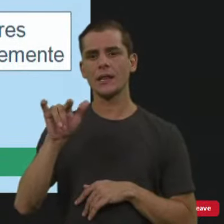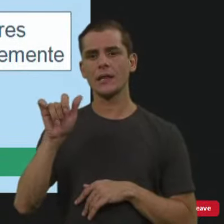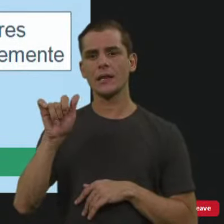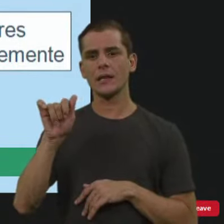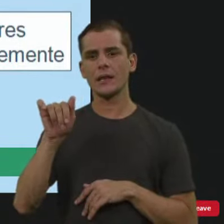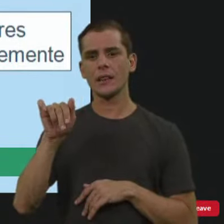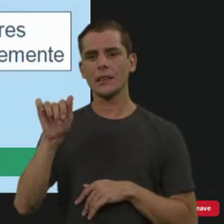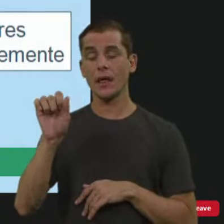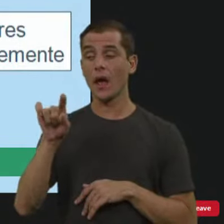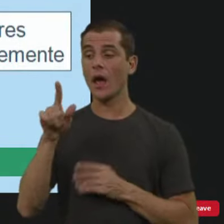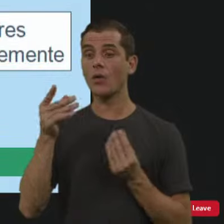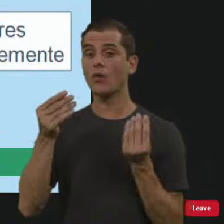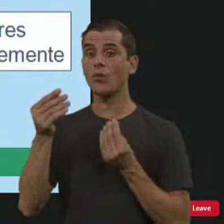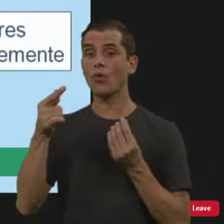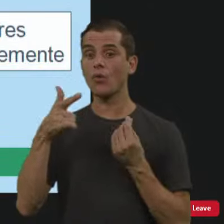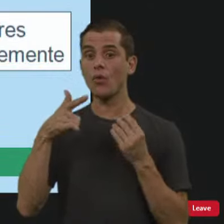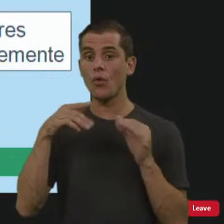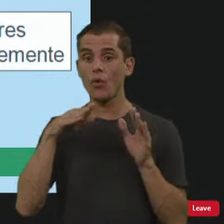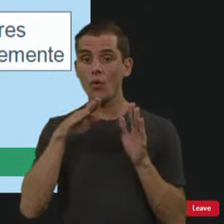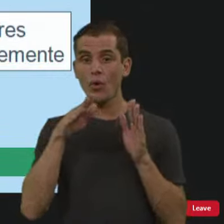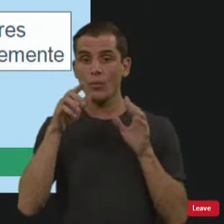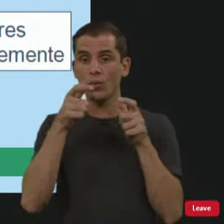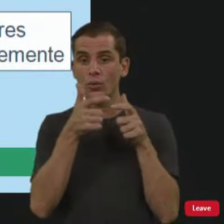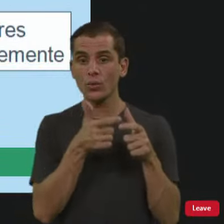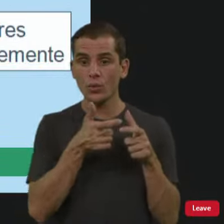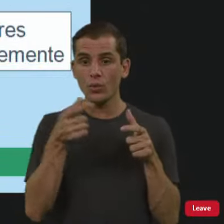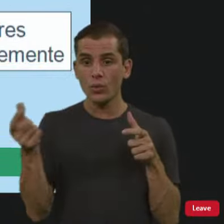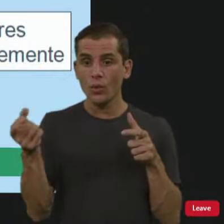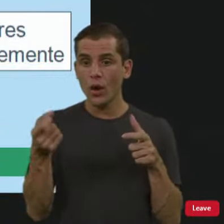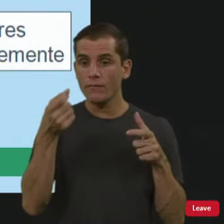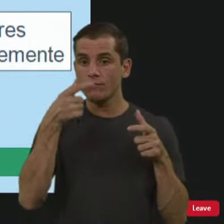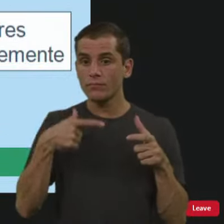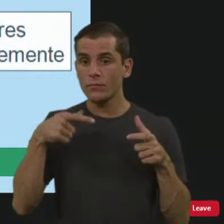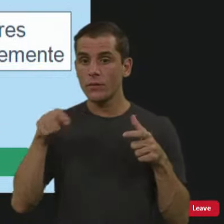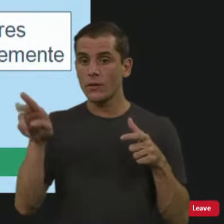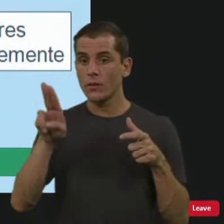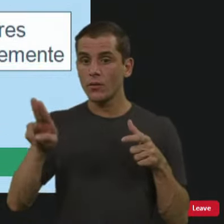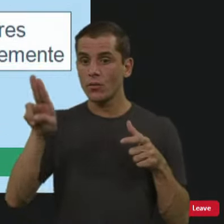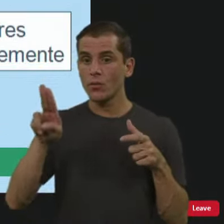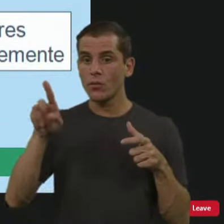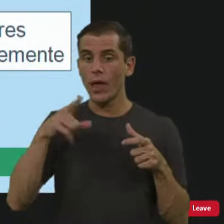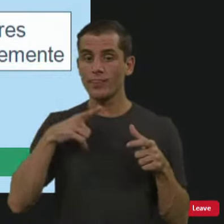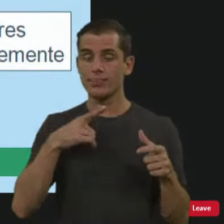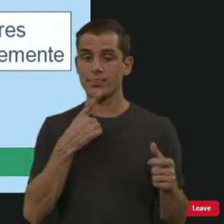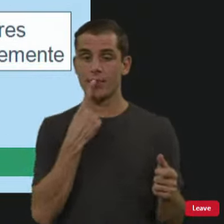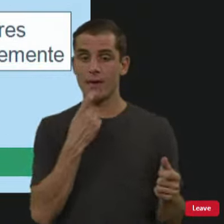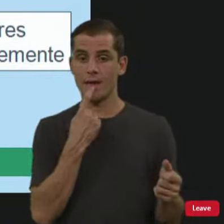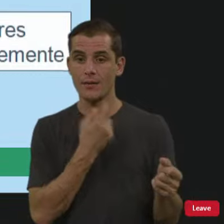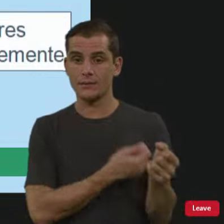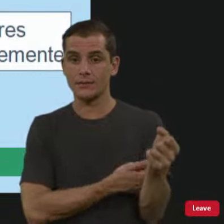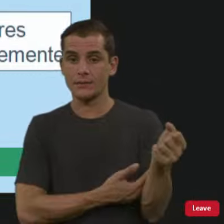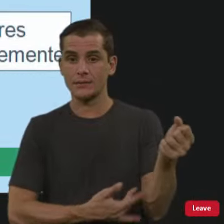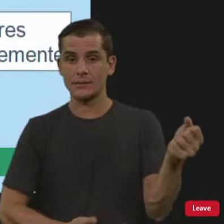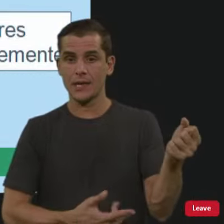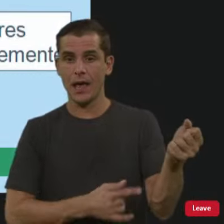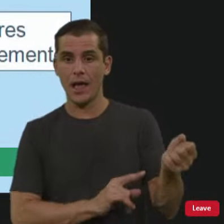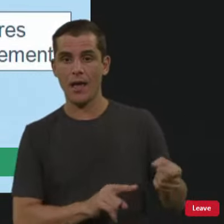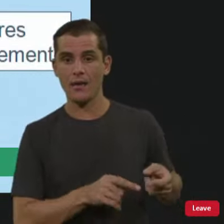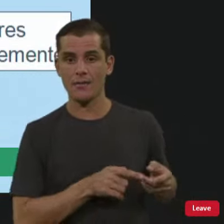vai ocupar aquele espacinho ali, embora tenha muita bradicinina no vaso sanguíneo, ela não consegue se ligar no seu